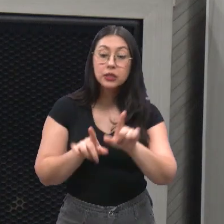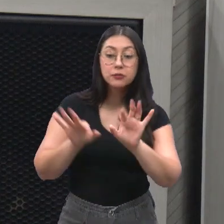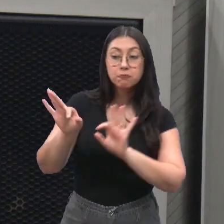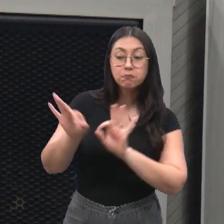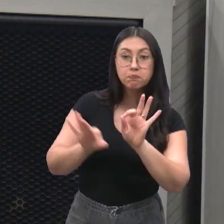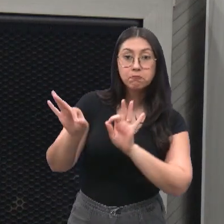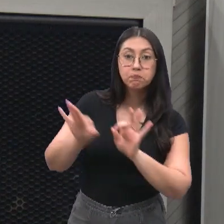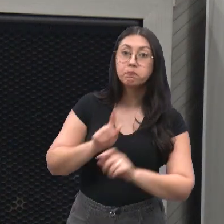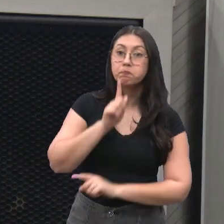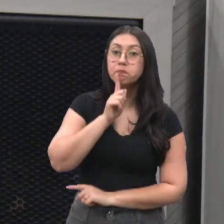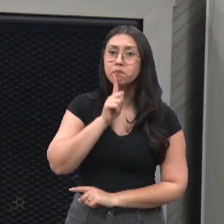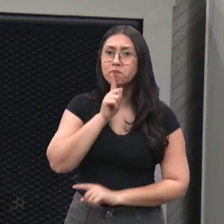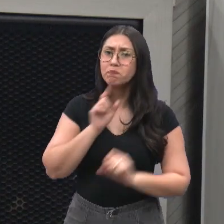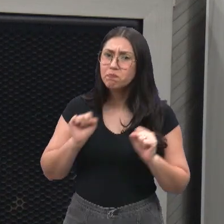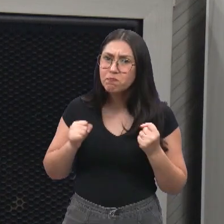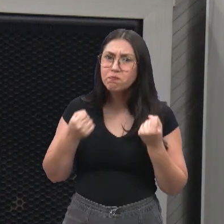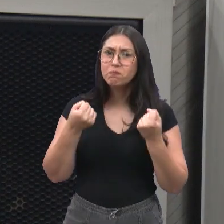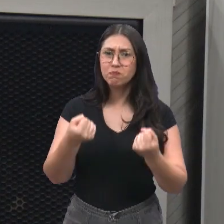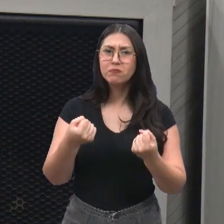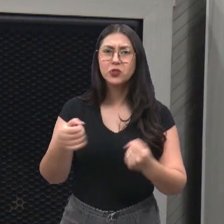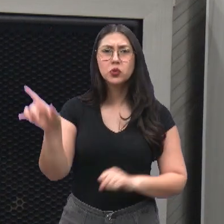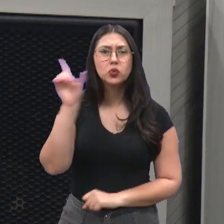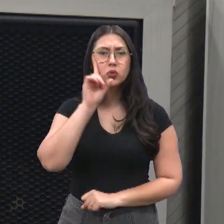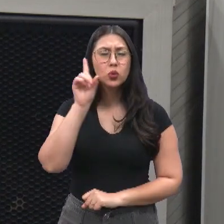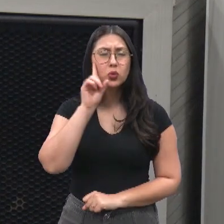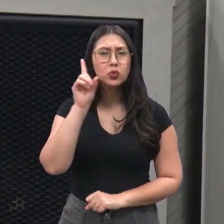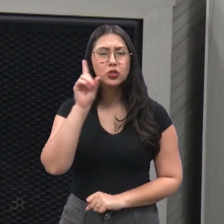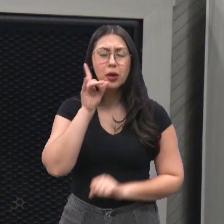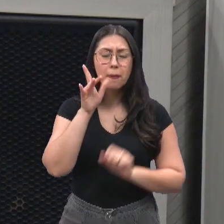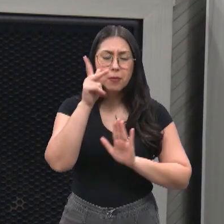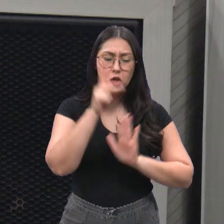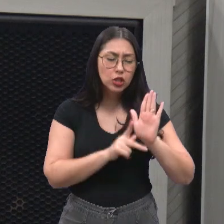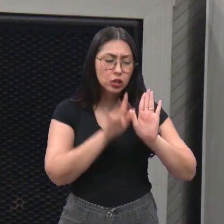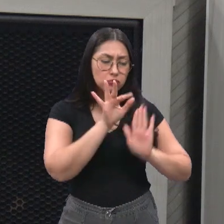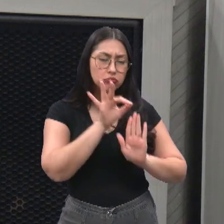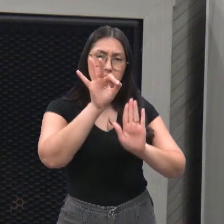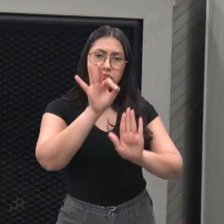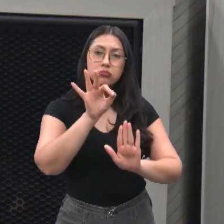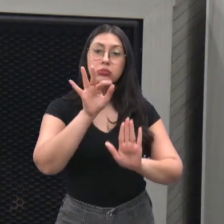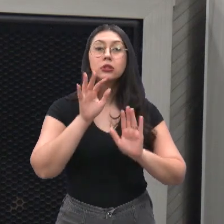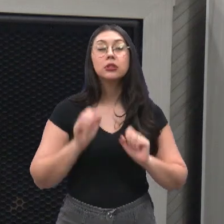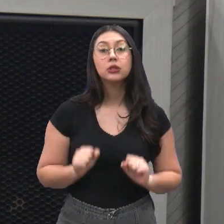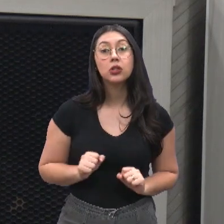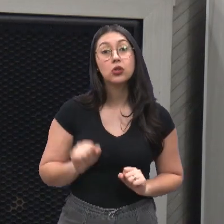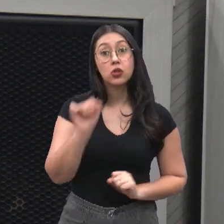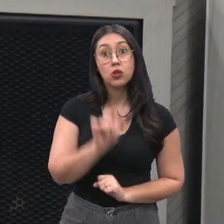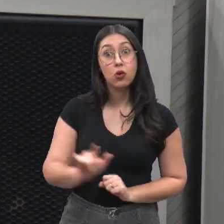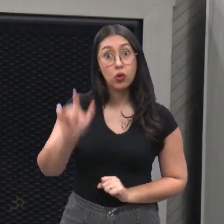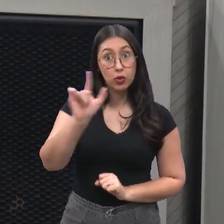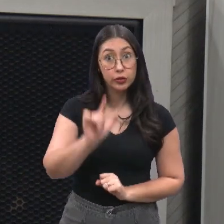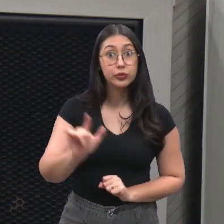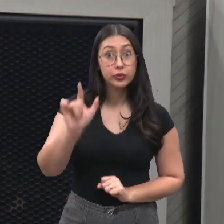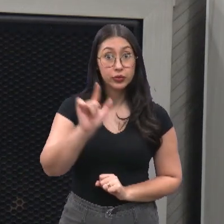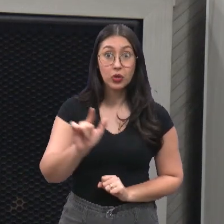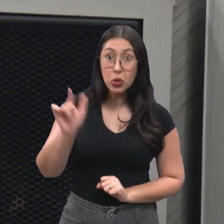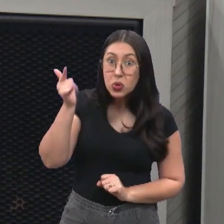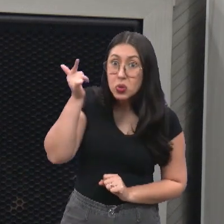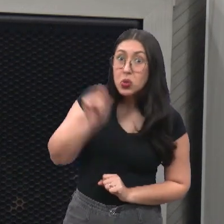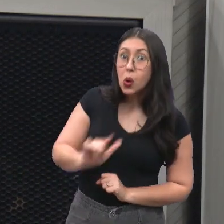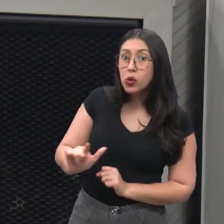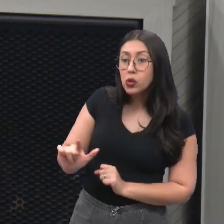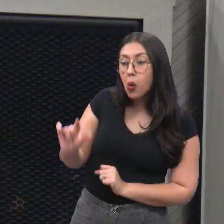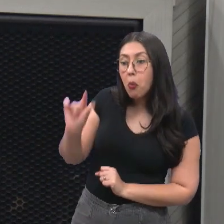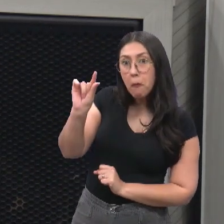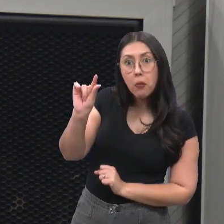Sérgio, sua dedicação todos esses dias para trazer esses projetos à votação. É claro, é parte da conquista ainda que você